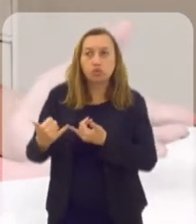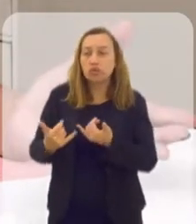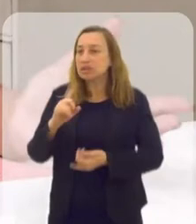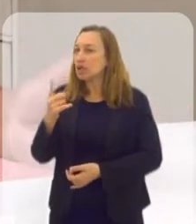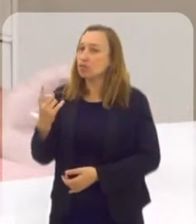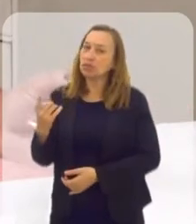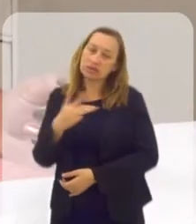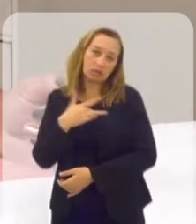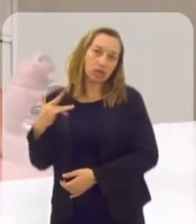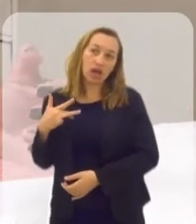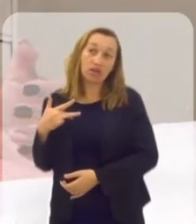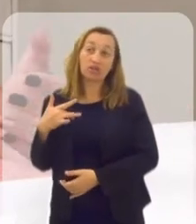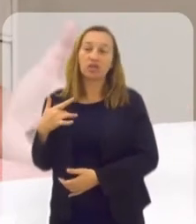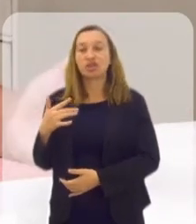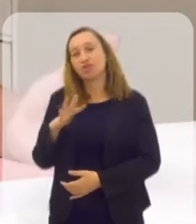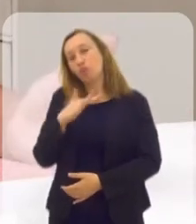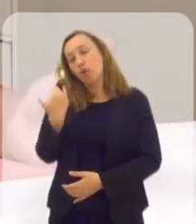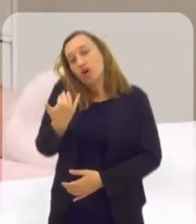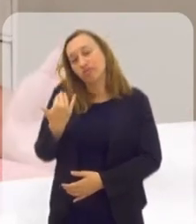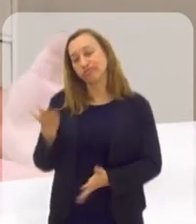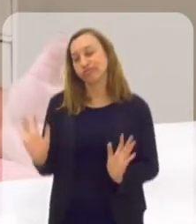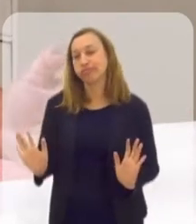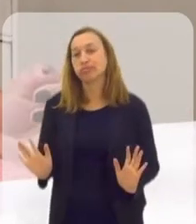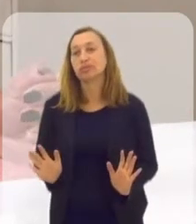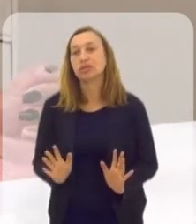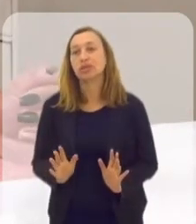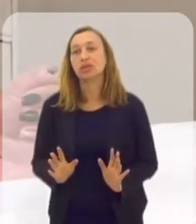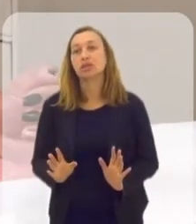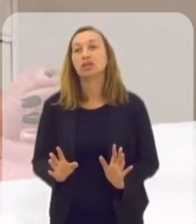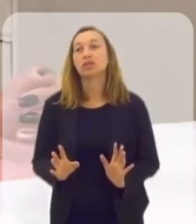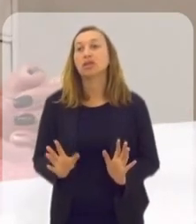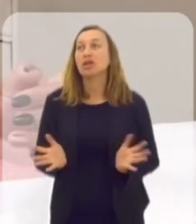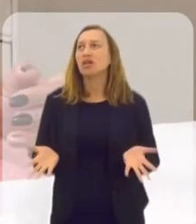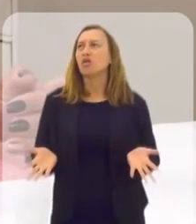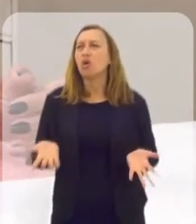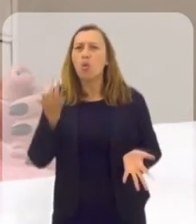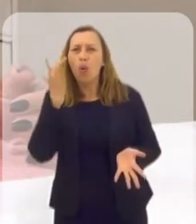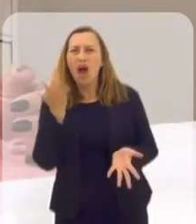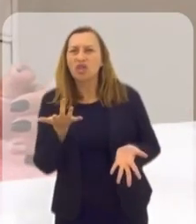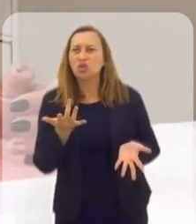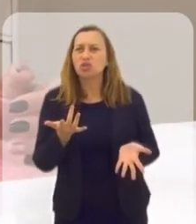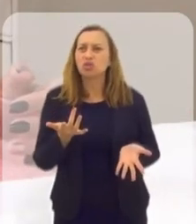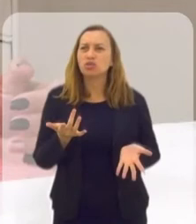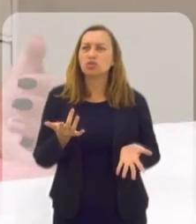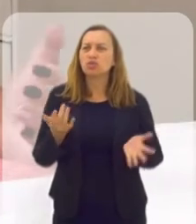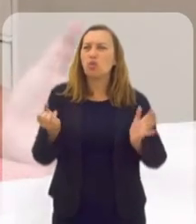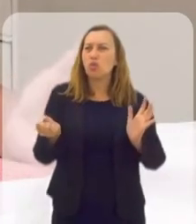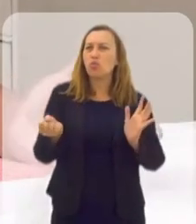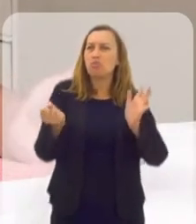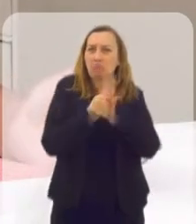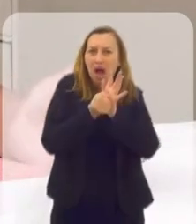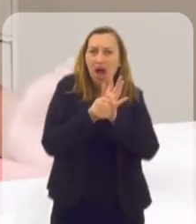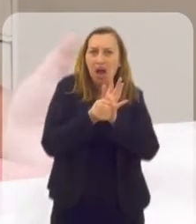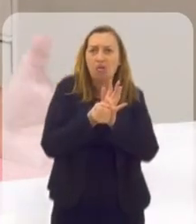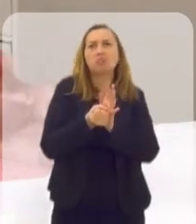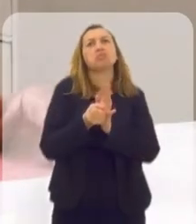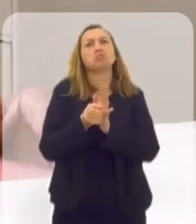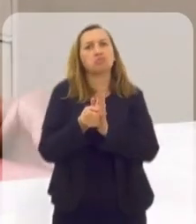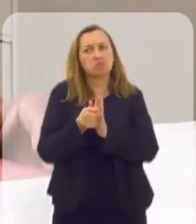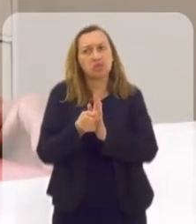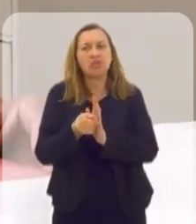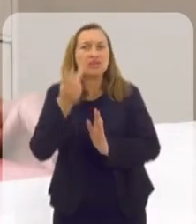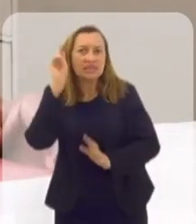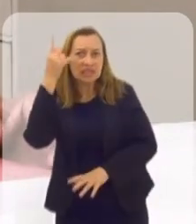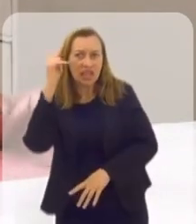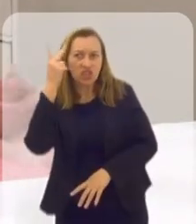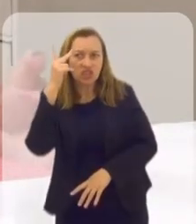uma brincadeira não saudável, e ele acabou falecendo. E isso se tornou, eu acho que, um marco na